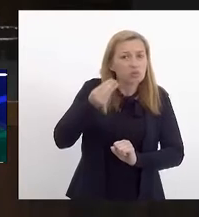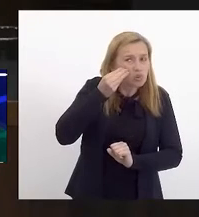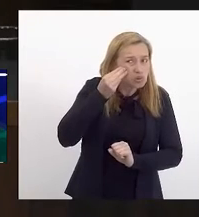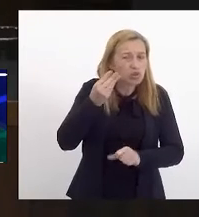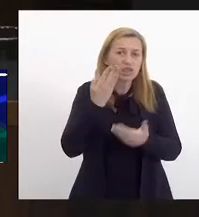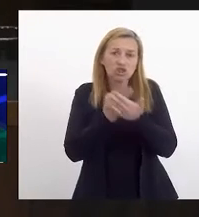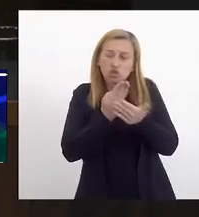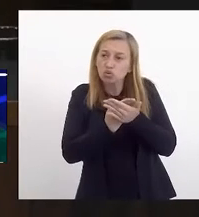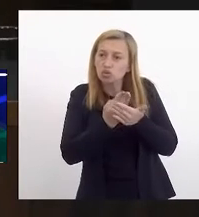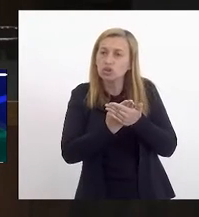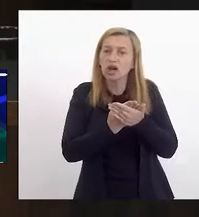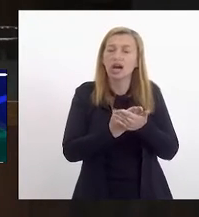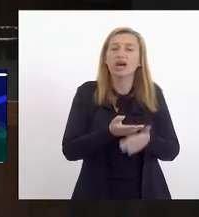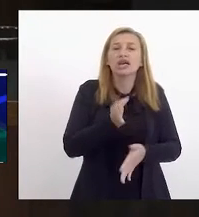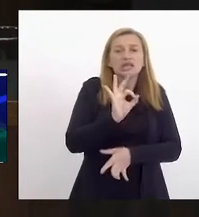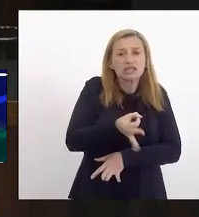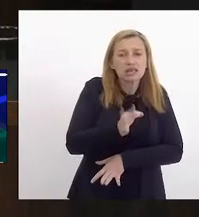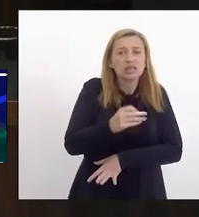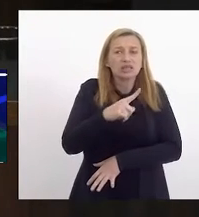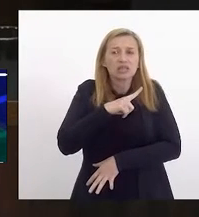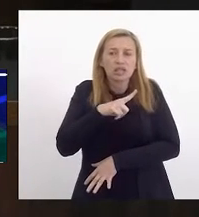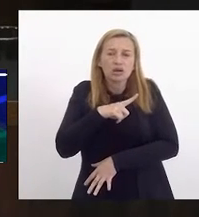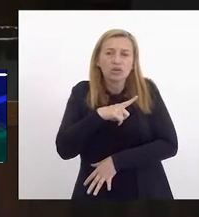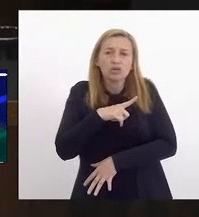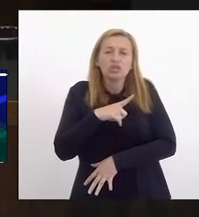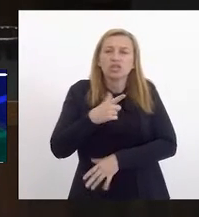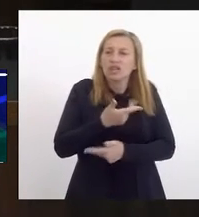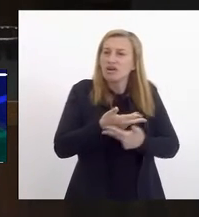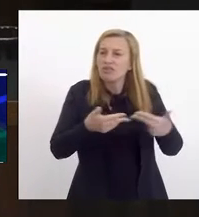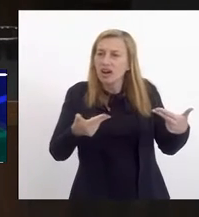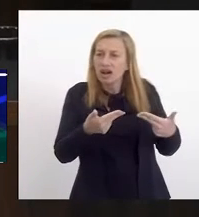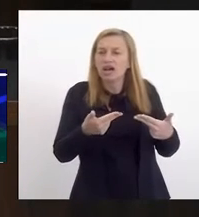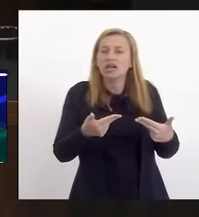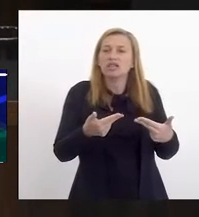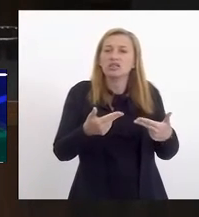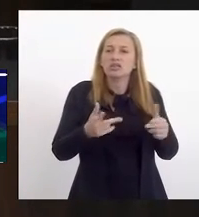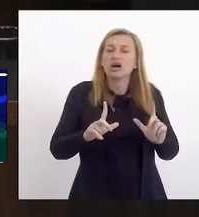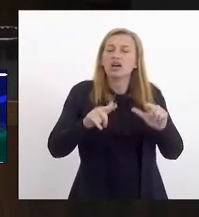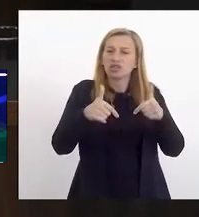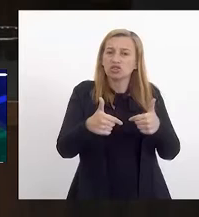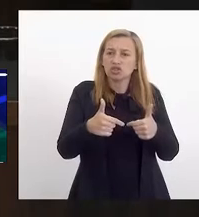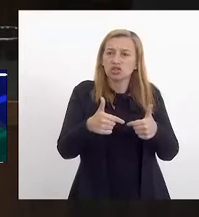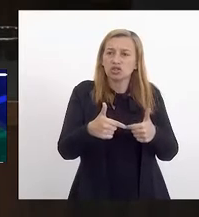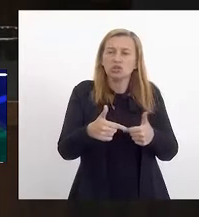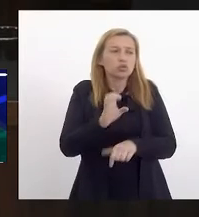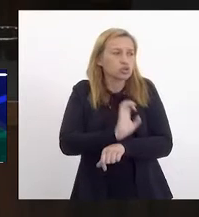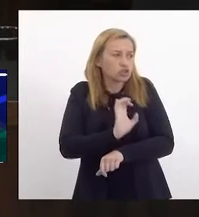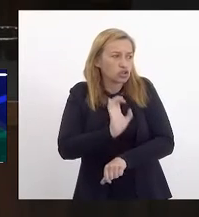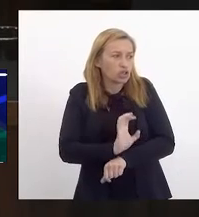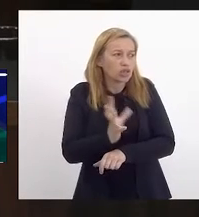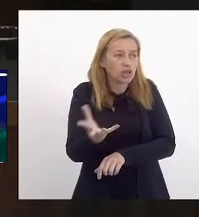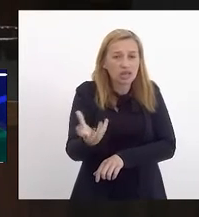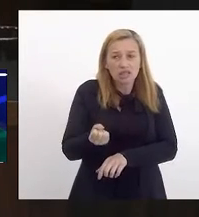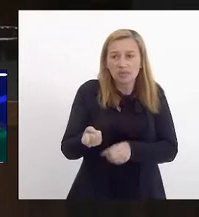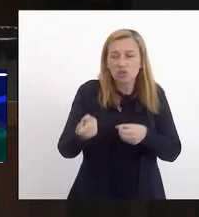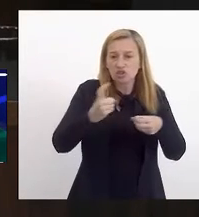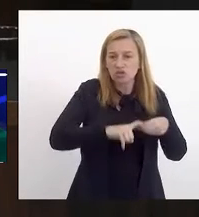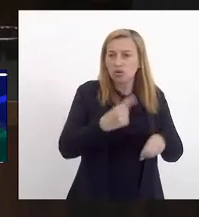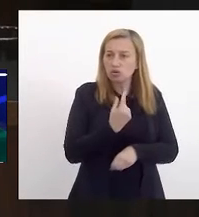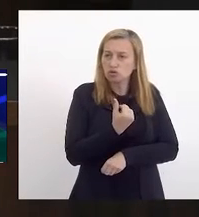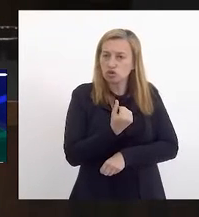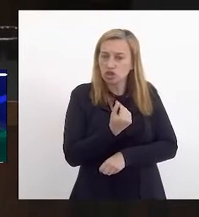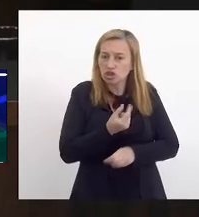de estudar. E eu tenho certeza que há muitas formas e meios do Estado receber de volta esse